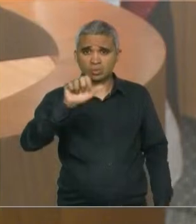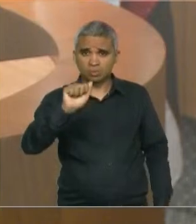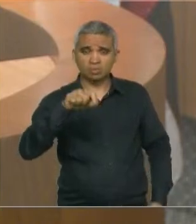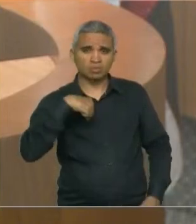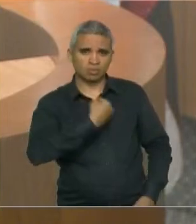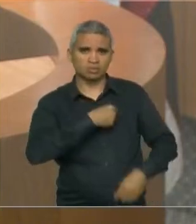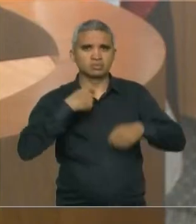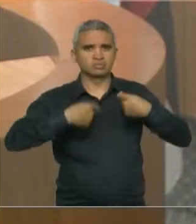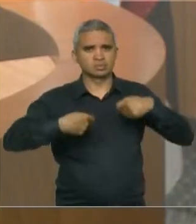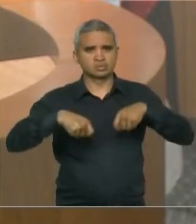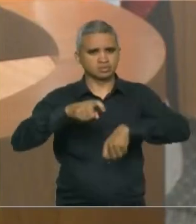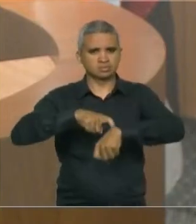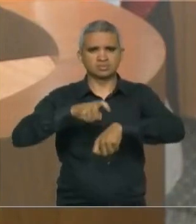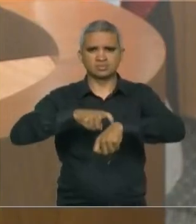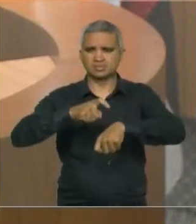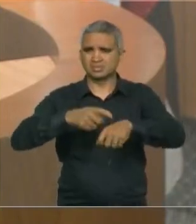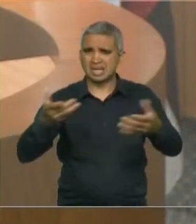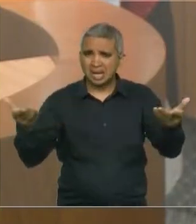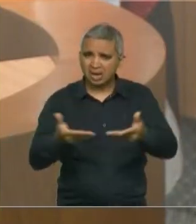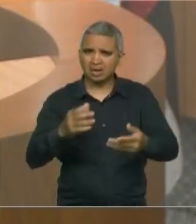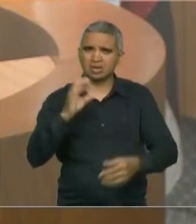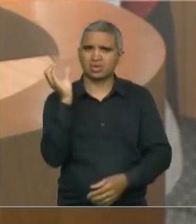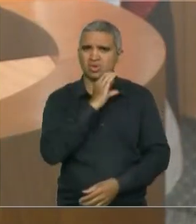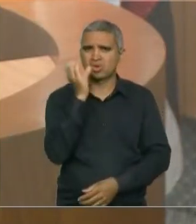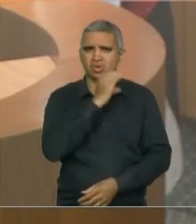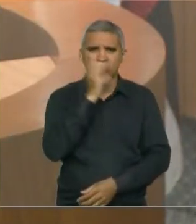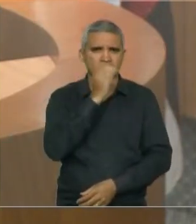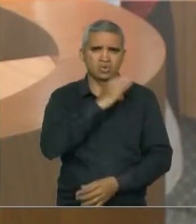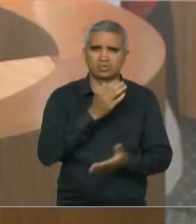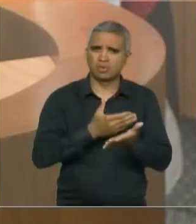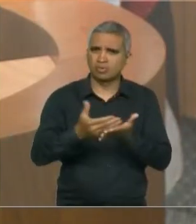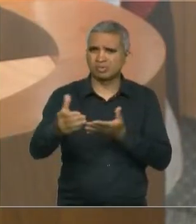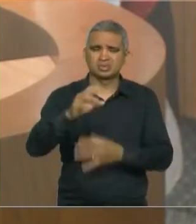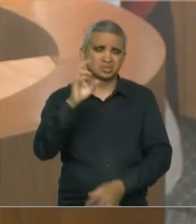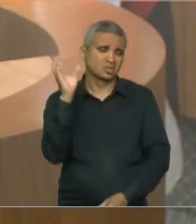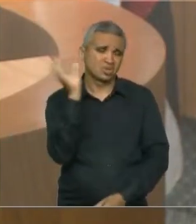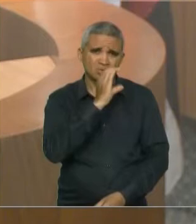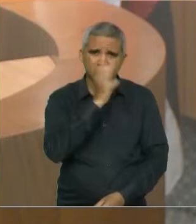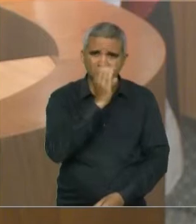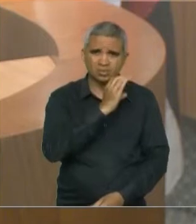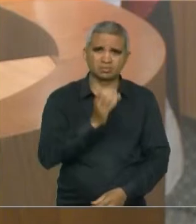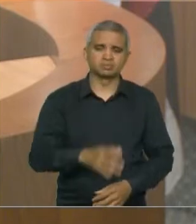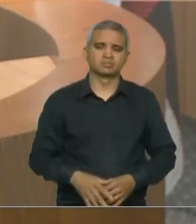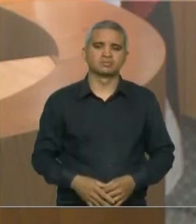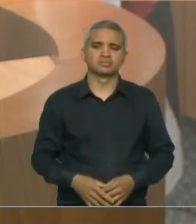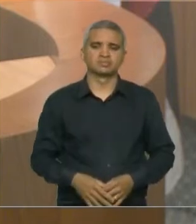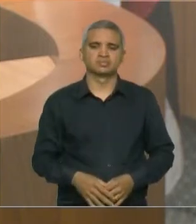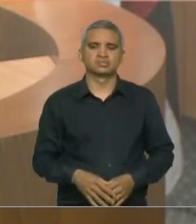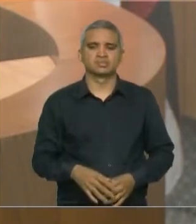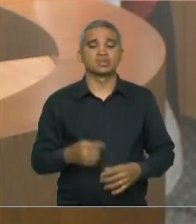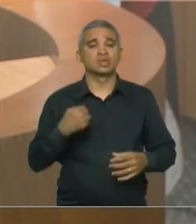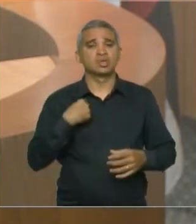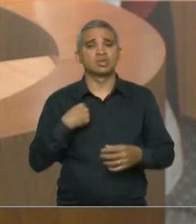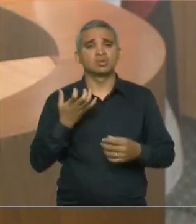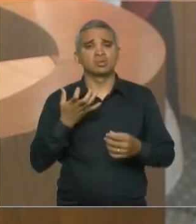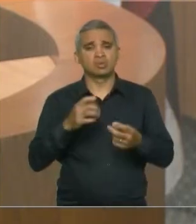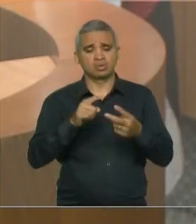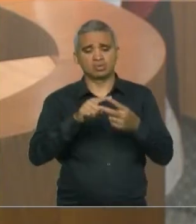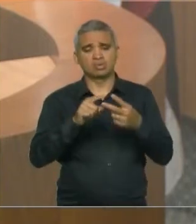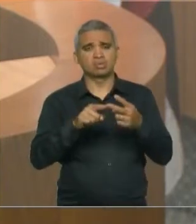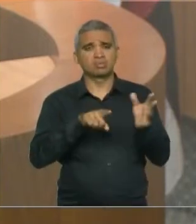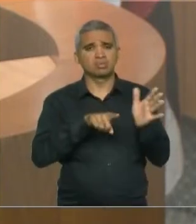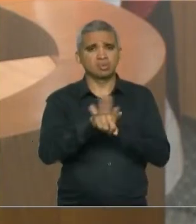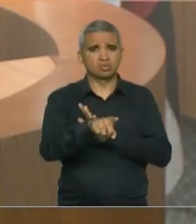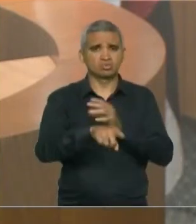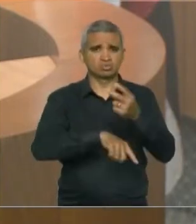Estado, com a máxima celeridade possível, e eu quero aqui deixar, para terminar, deixar duas perguntas. Primeiro, eu quero pedir